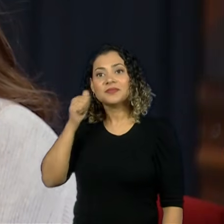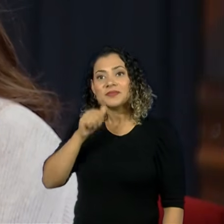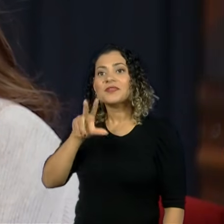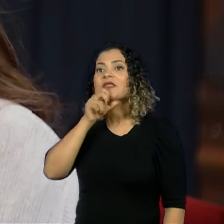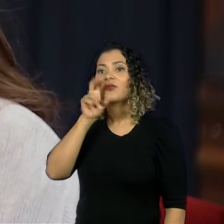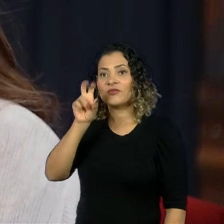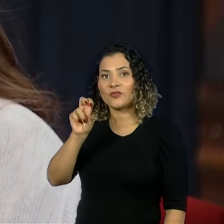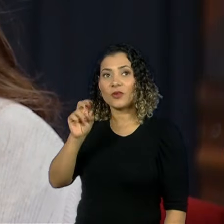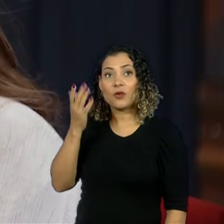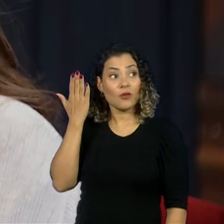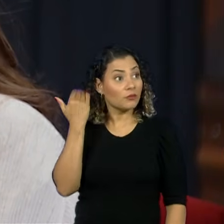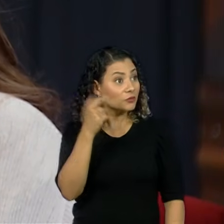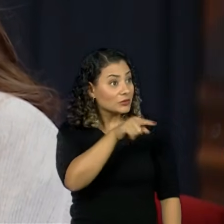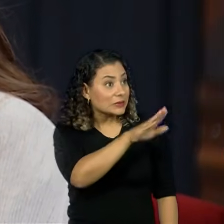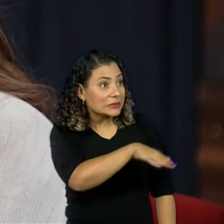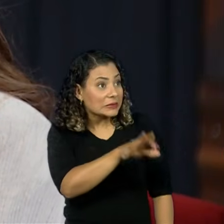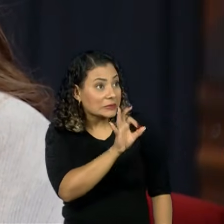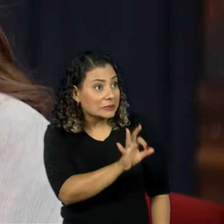Você lá pequenininha.